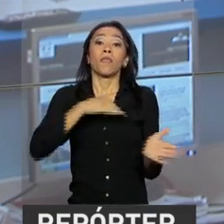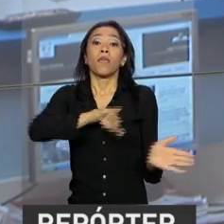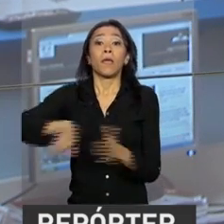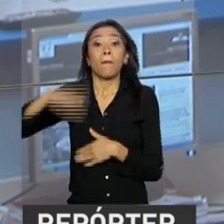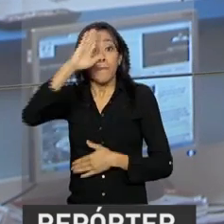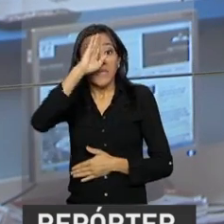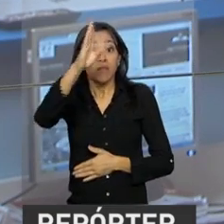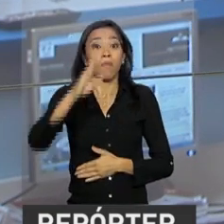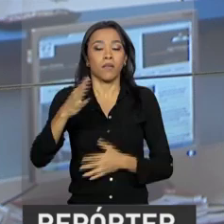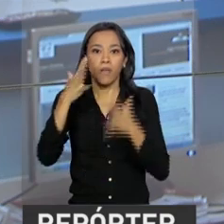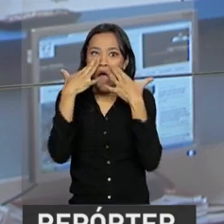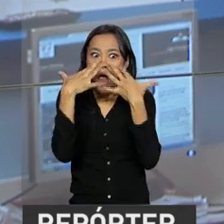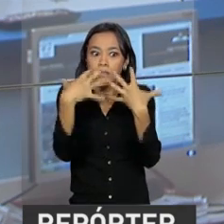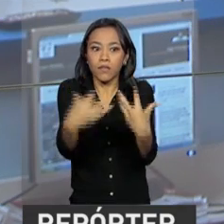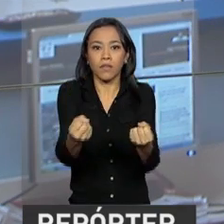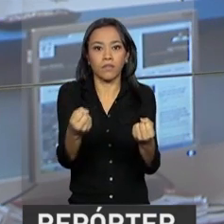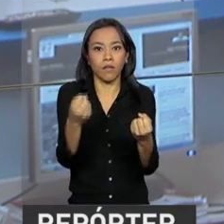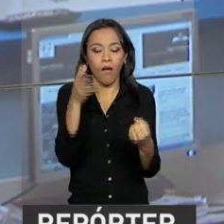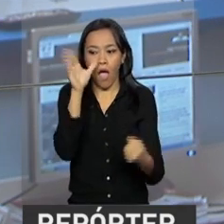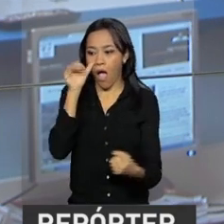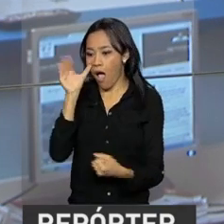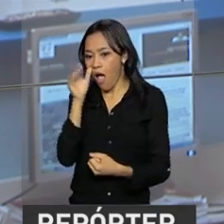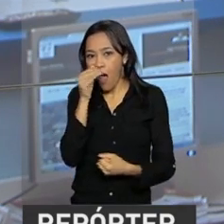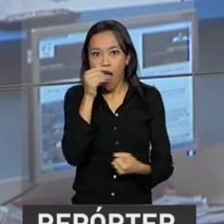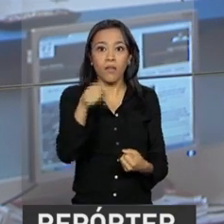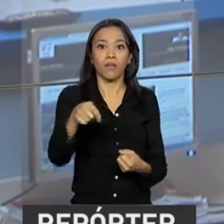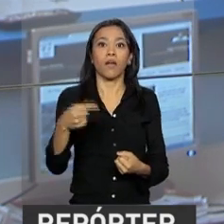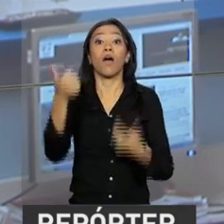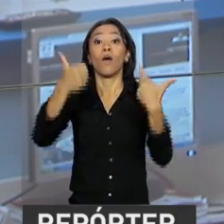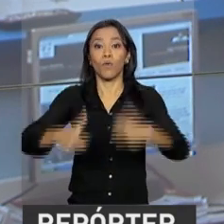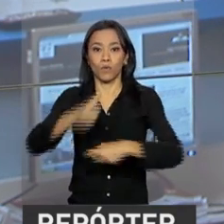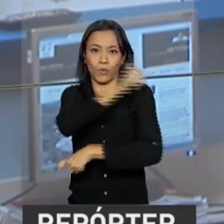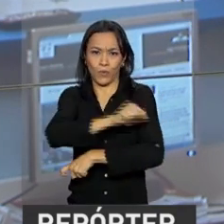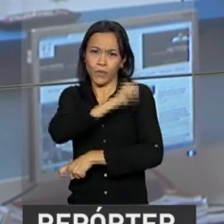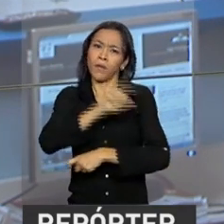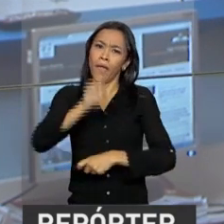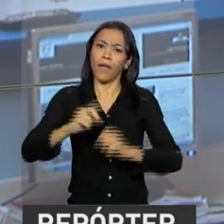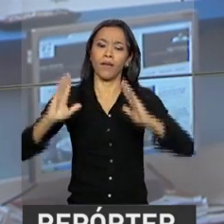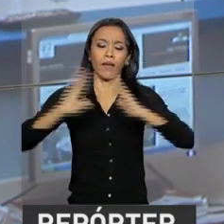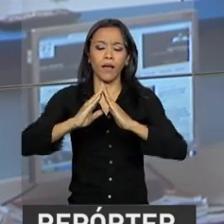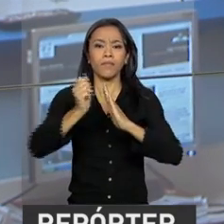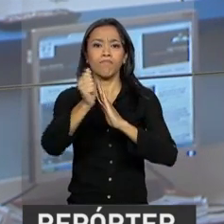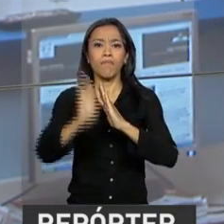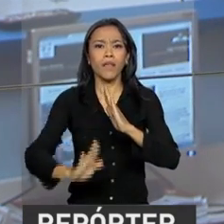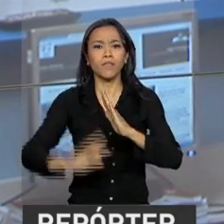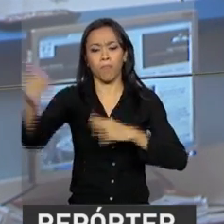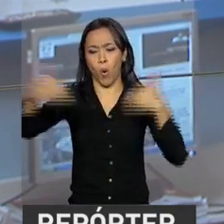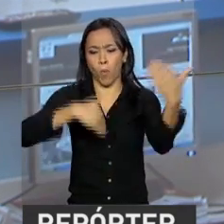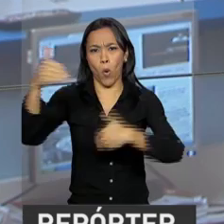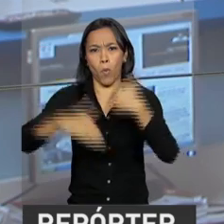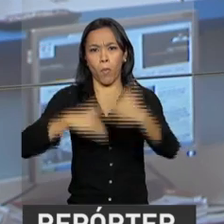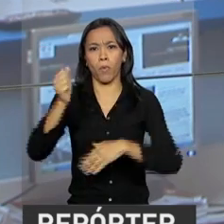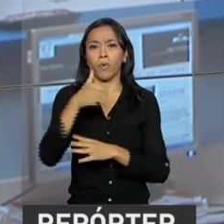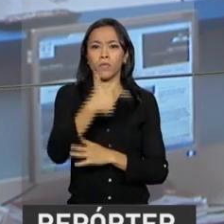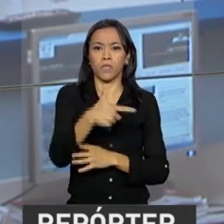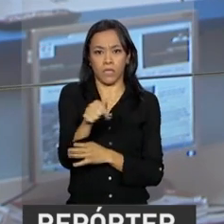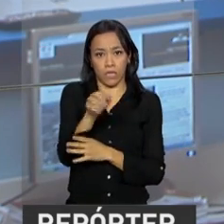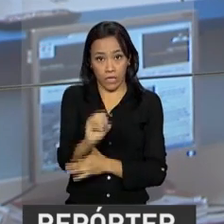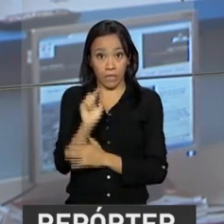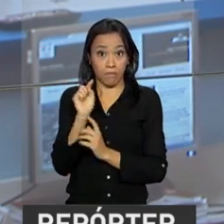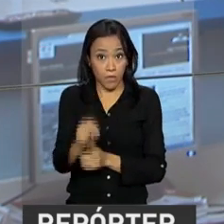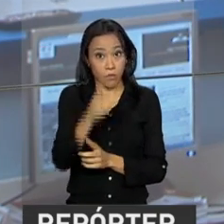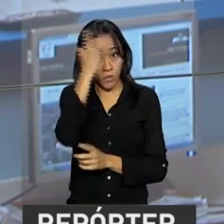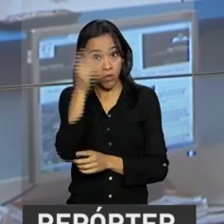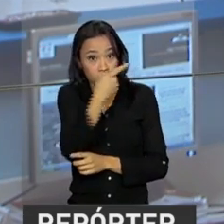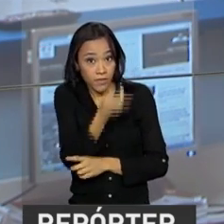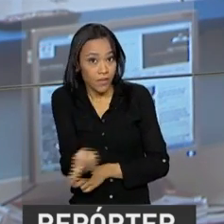das principais o Rio de Janeiro durante os jogos olímpicos foi a casa Brasil que já recebeu mais de 270 mil visitantes